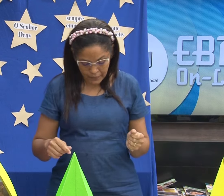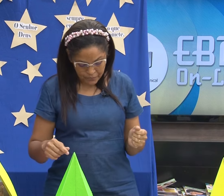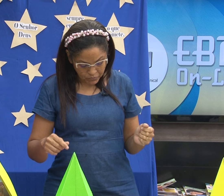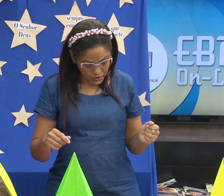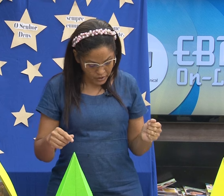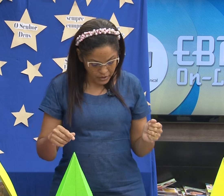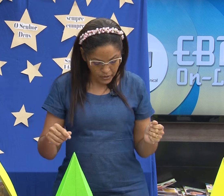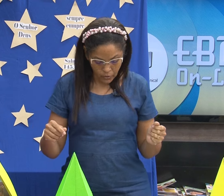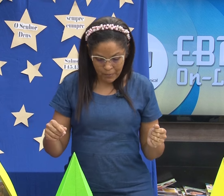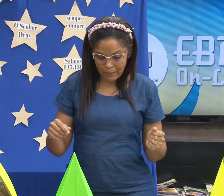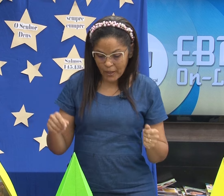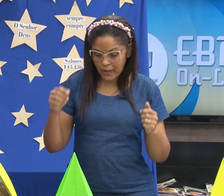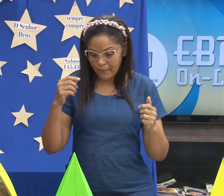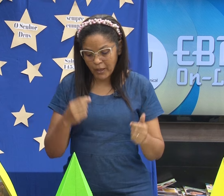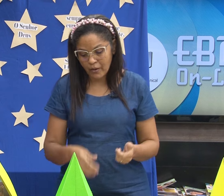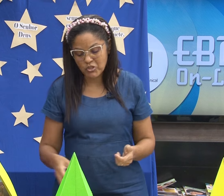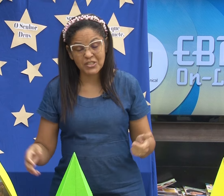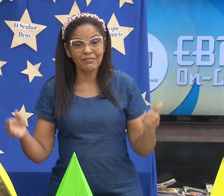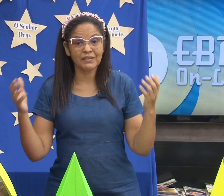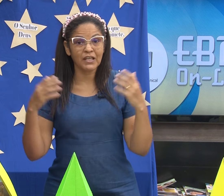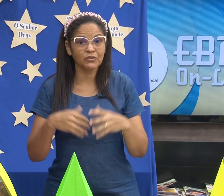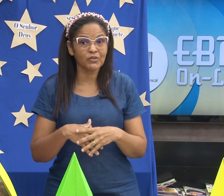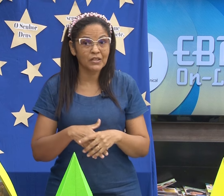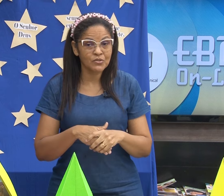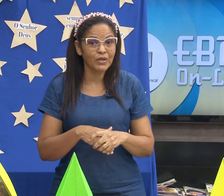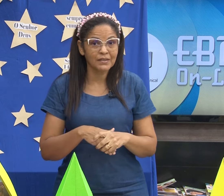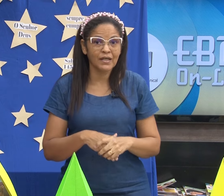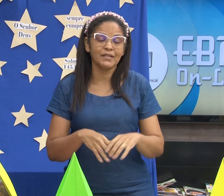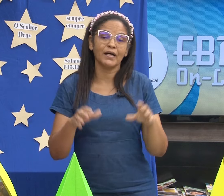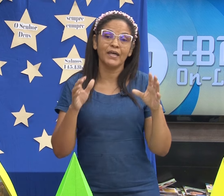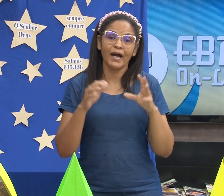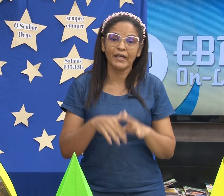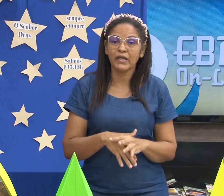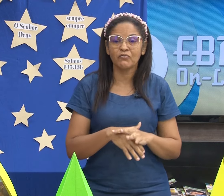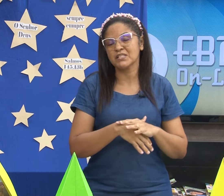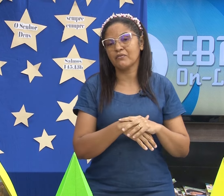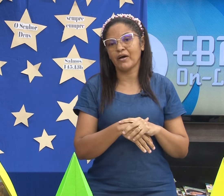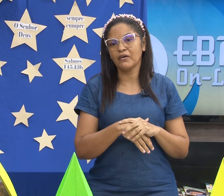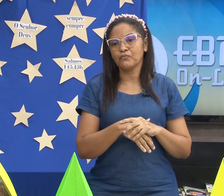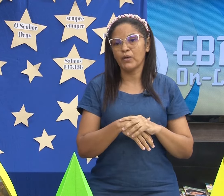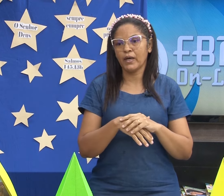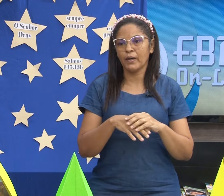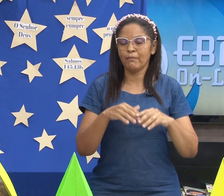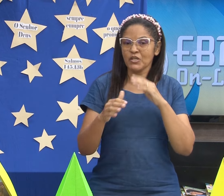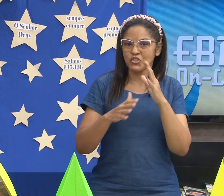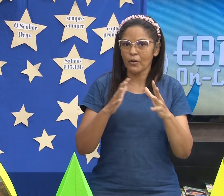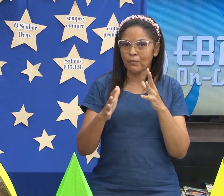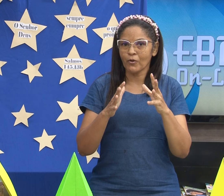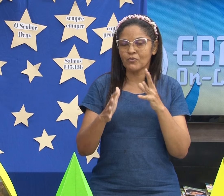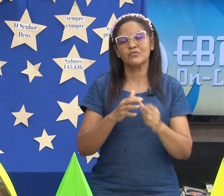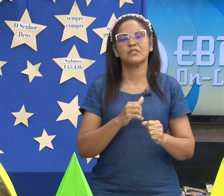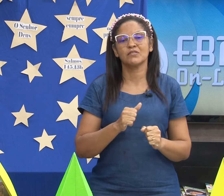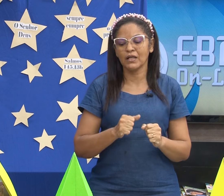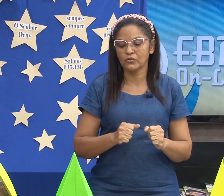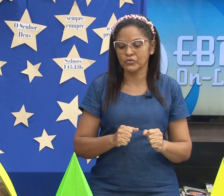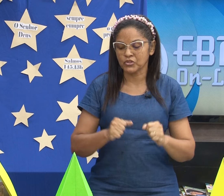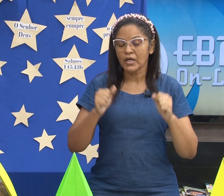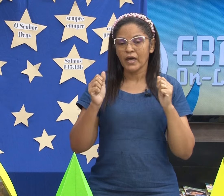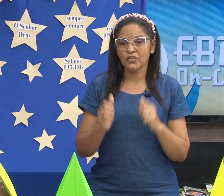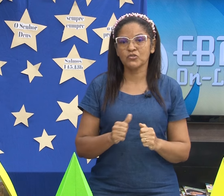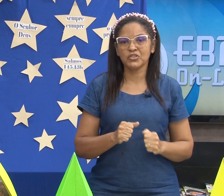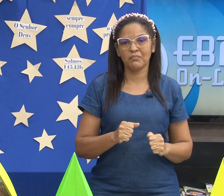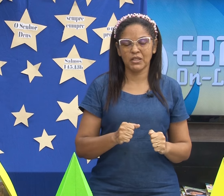não é que o papai Abraão estava dentro da sua tenda E aí que você vai eh mexer um pouco com seus